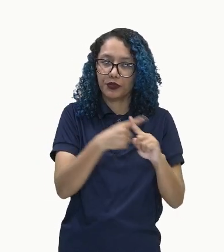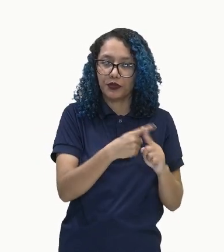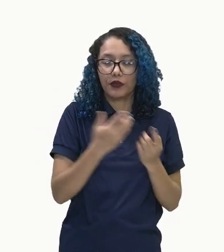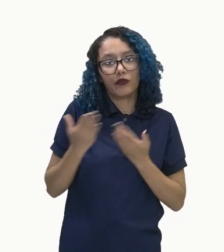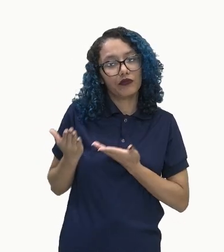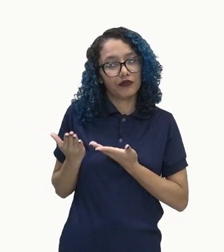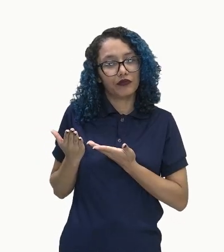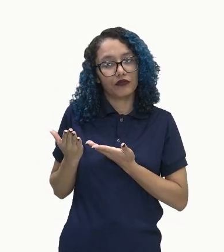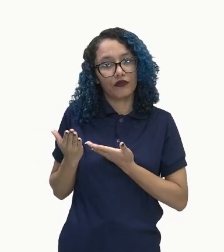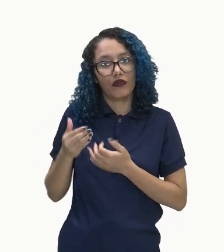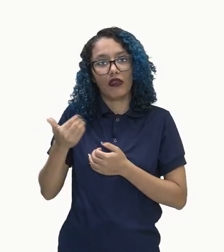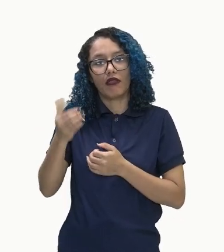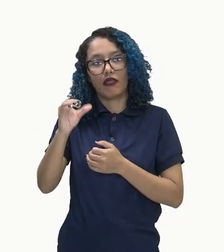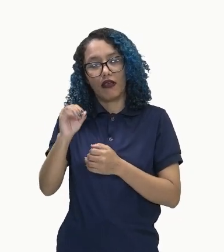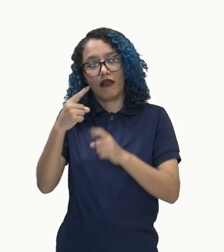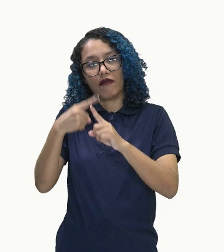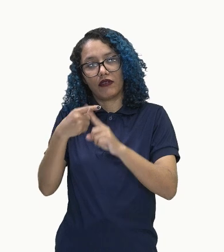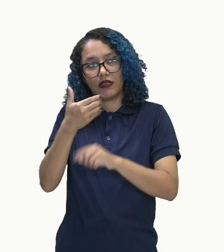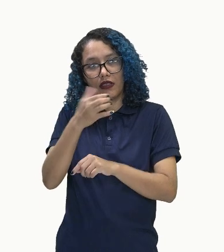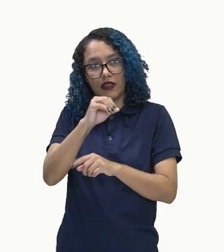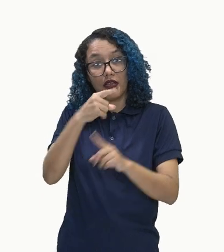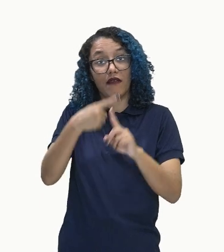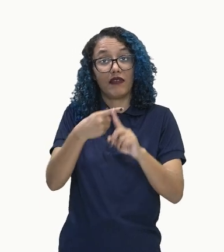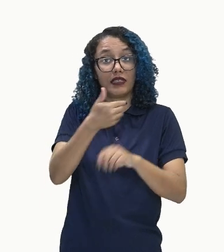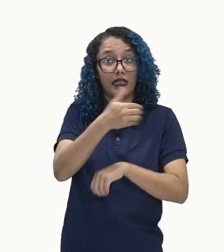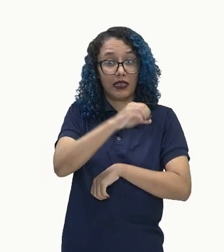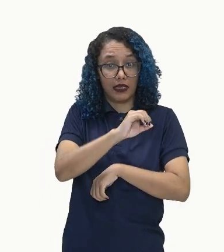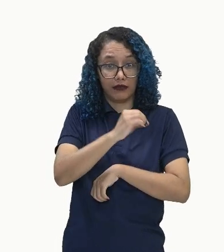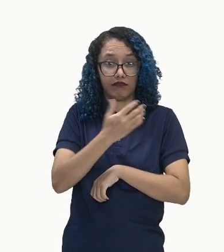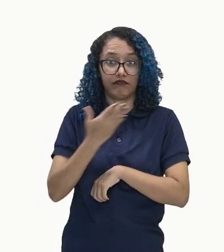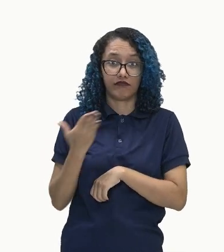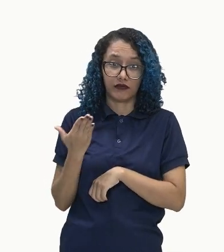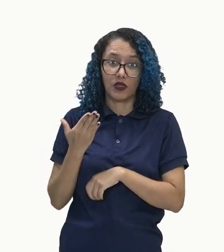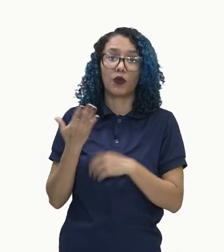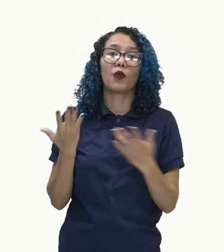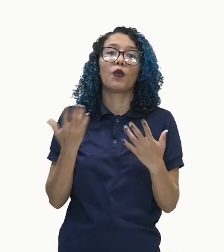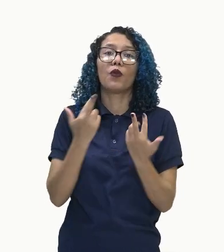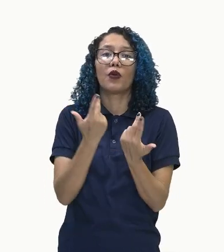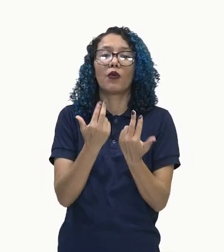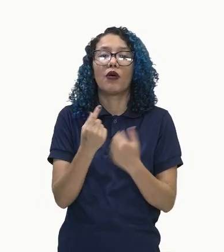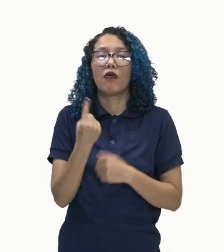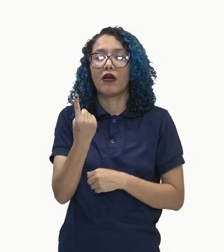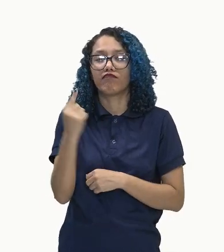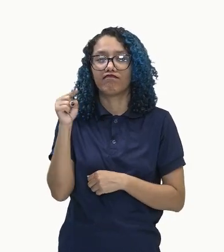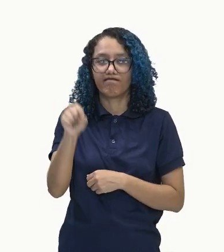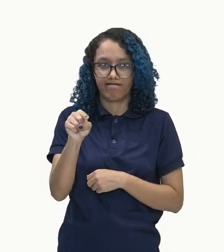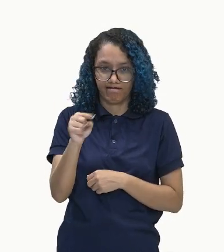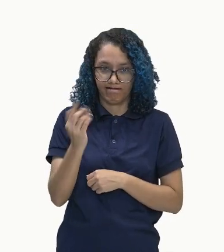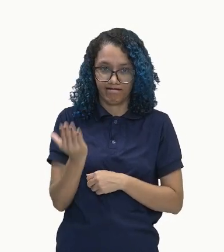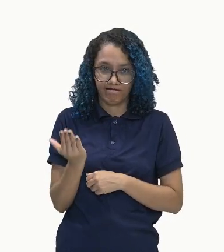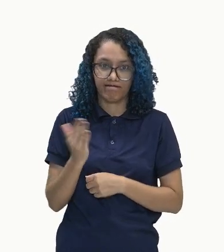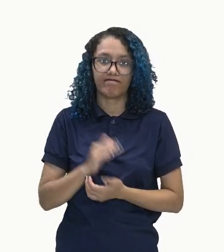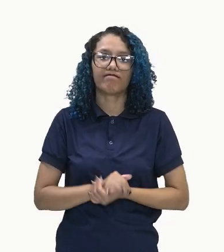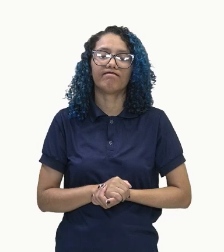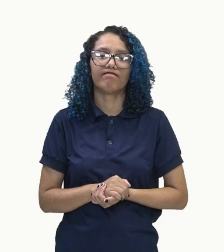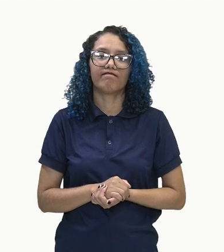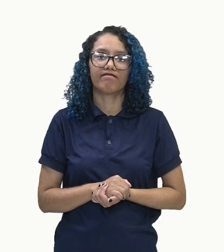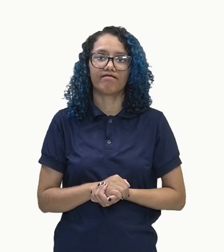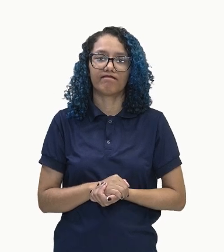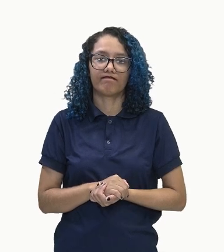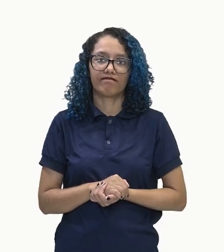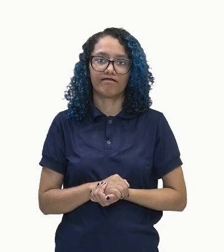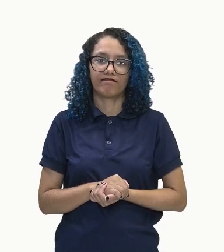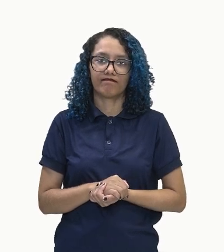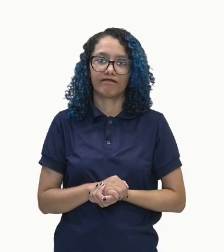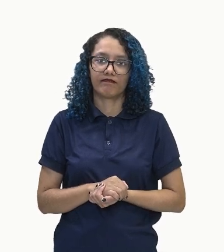10 vezes 10 vezes 10. E olha quanto é que é. 10 vezes 10 vezes 10, a nossa resposta é 1000.